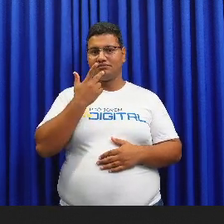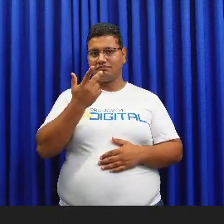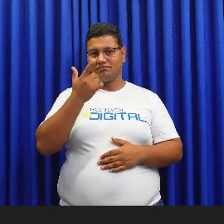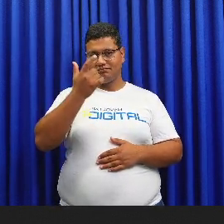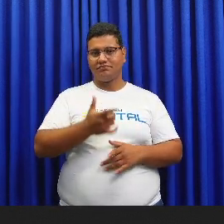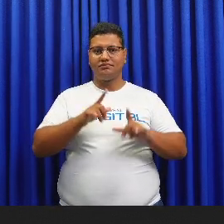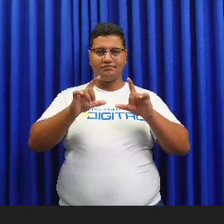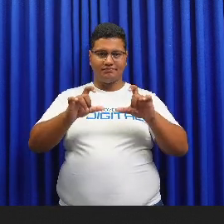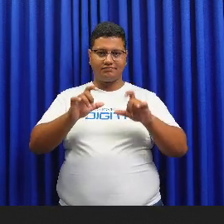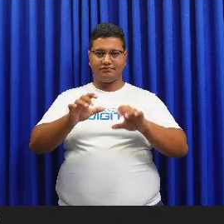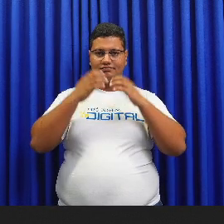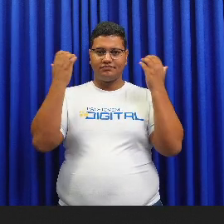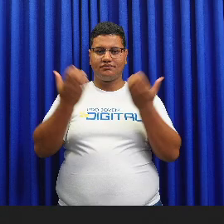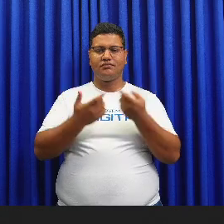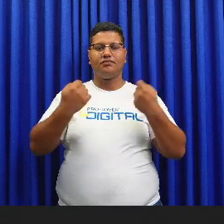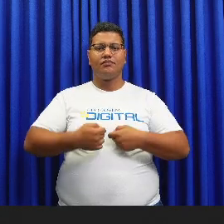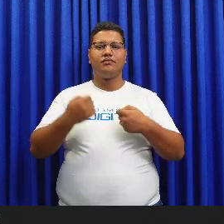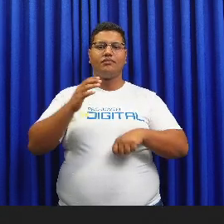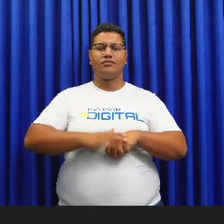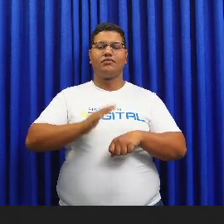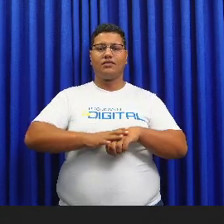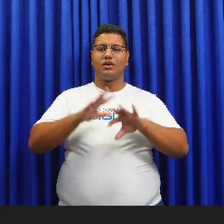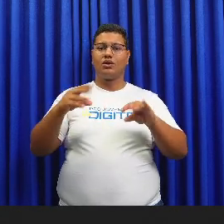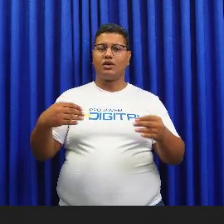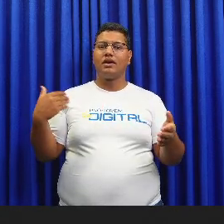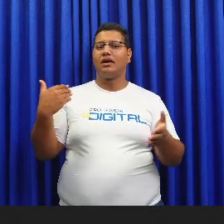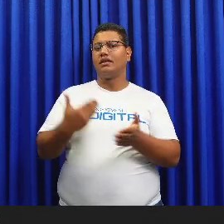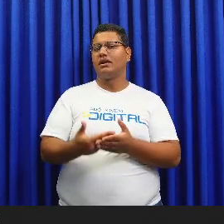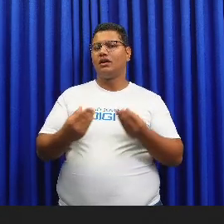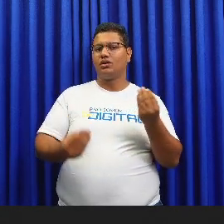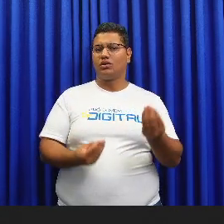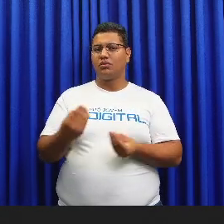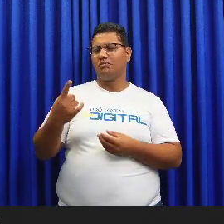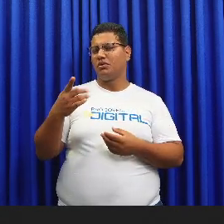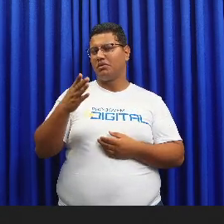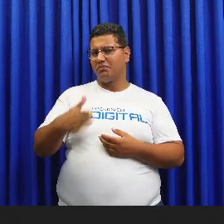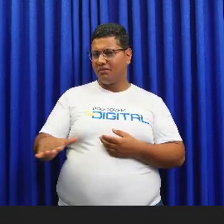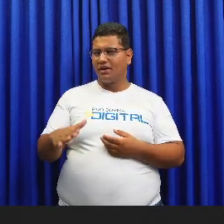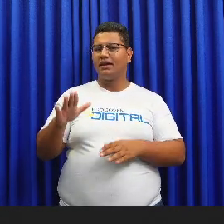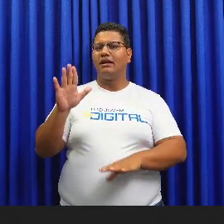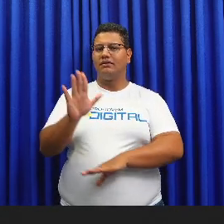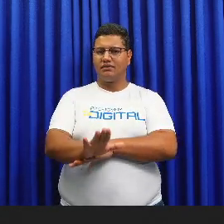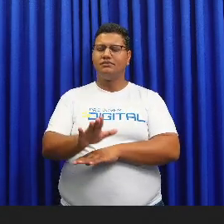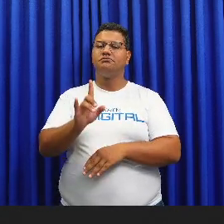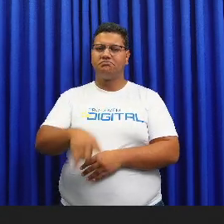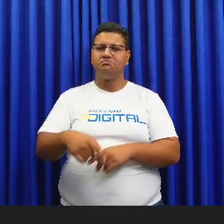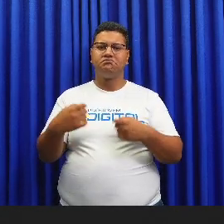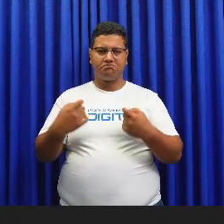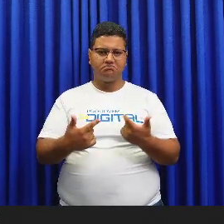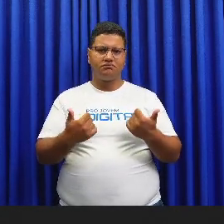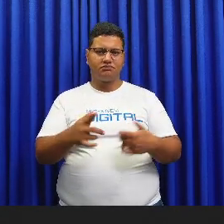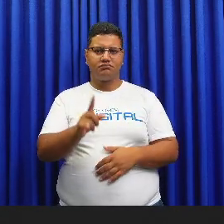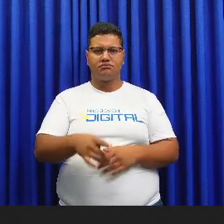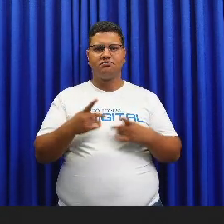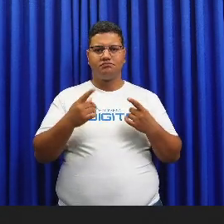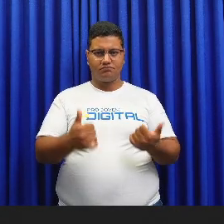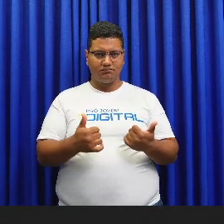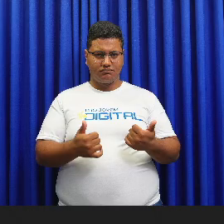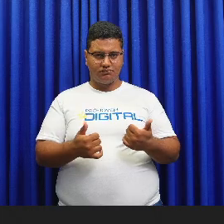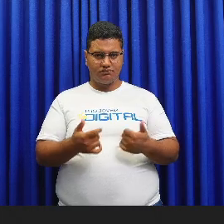do evento, eu vou ter que cobrir isso aqui até as 1h30 da tarde, beleza? Ou